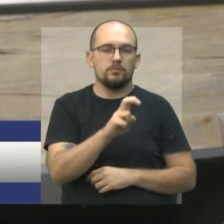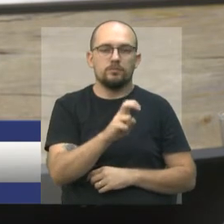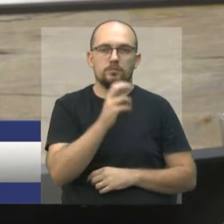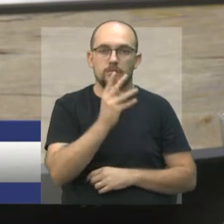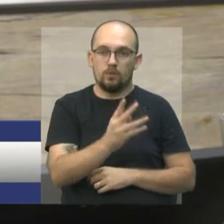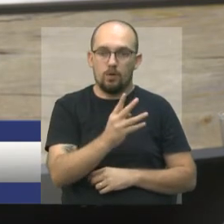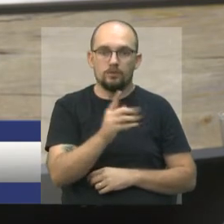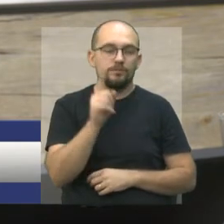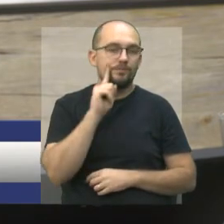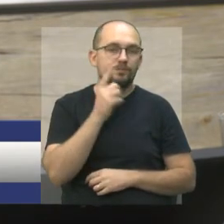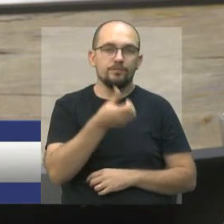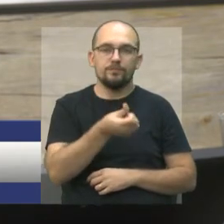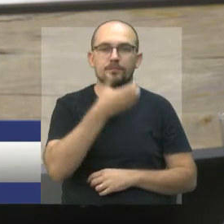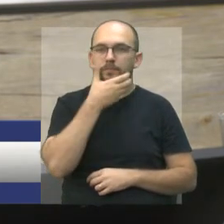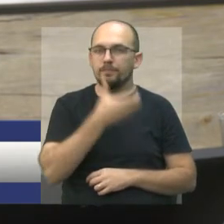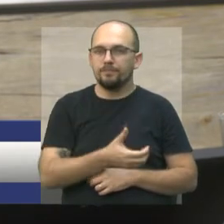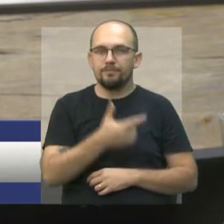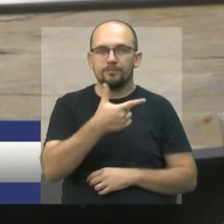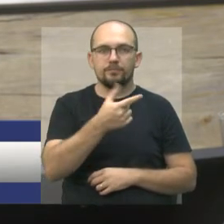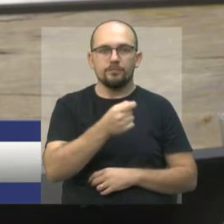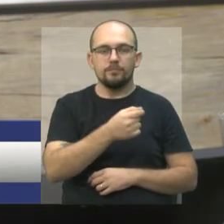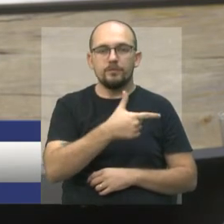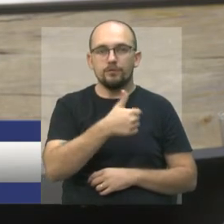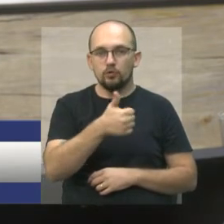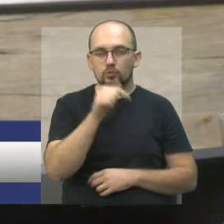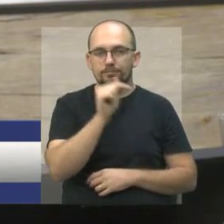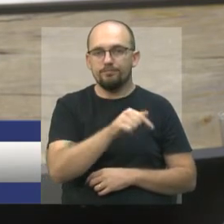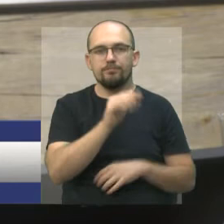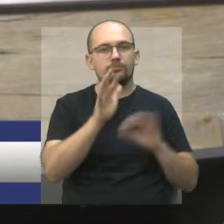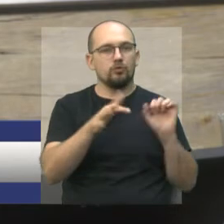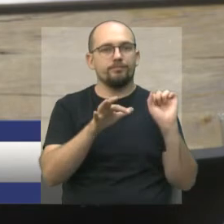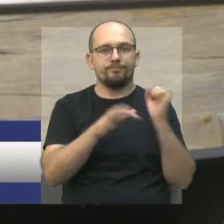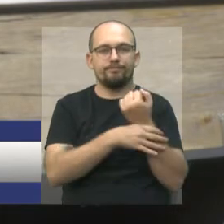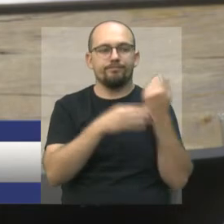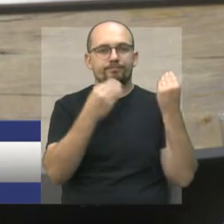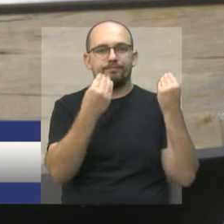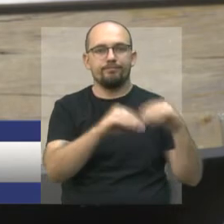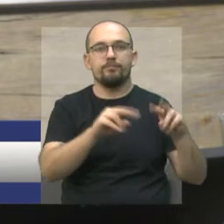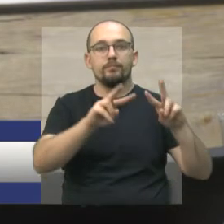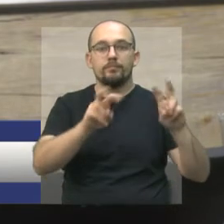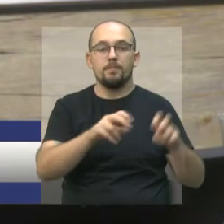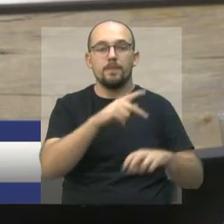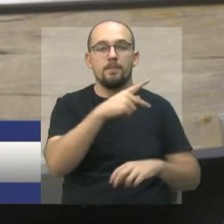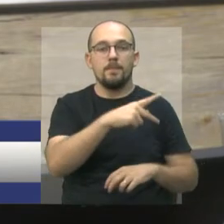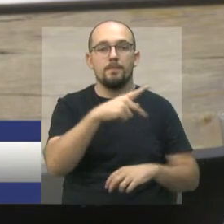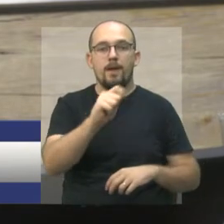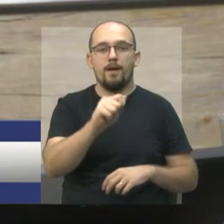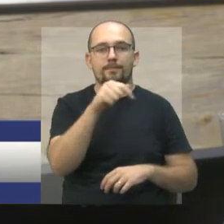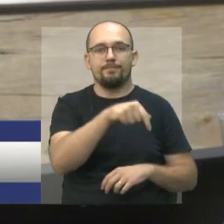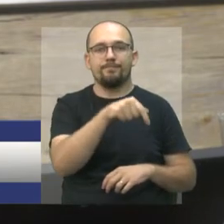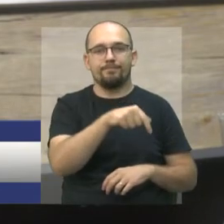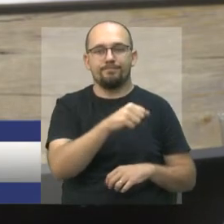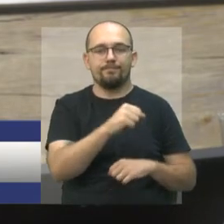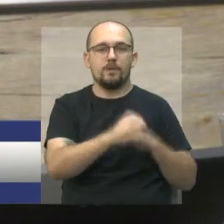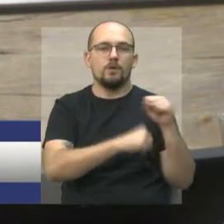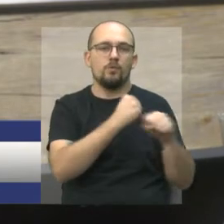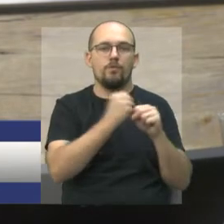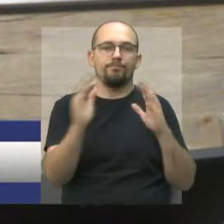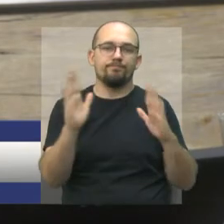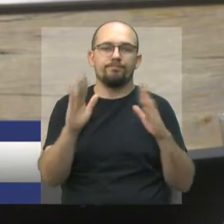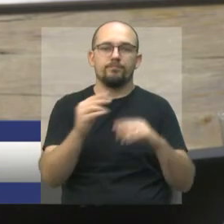5.354, de 6 de dezembro de 2021, que estabelece o Plano Plurianual do município para o período